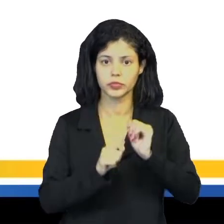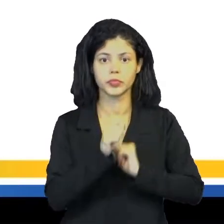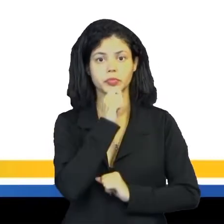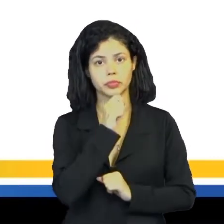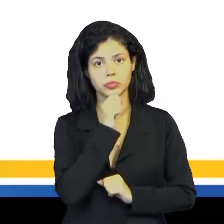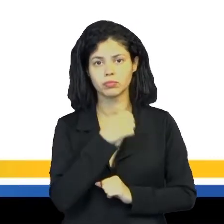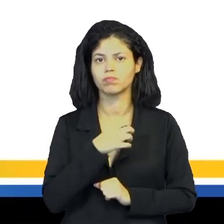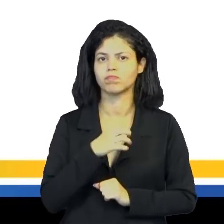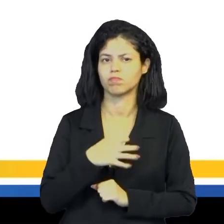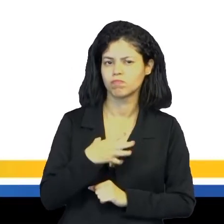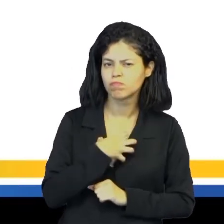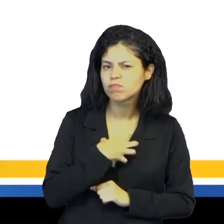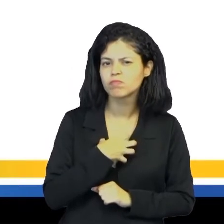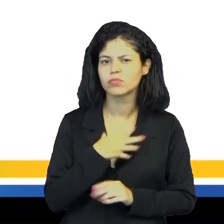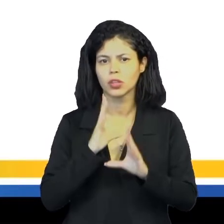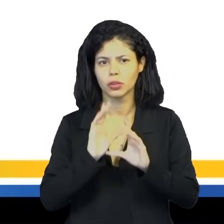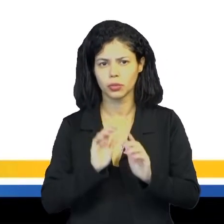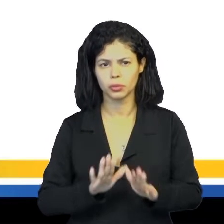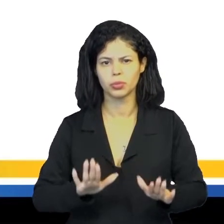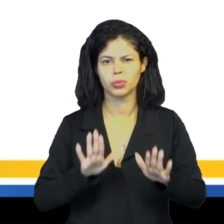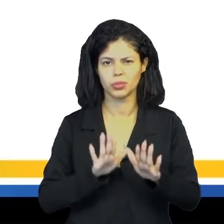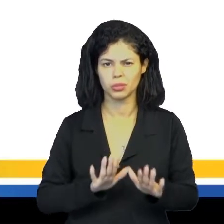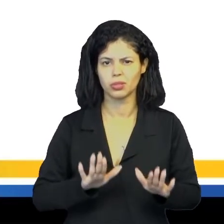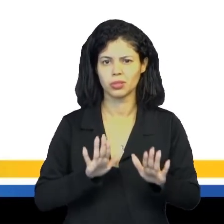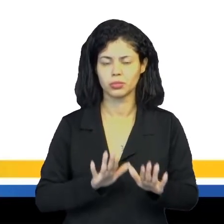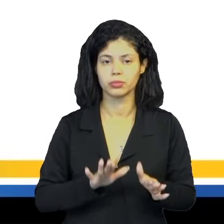ainda muito lenta.